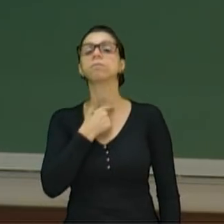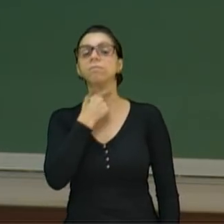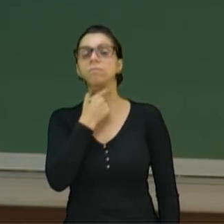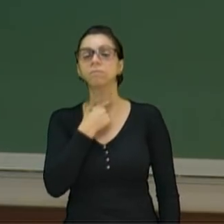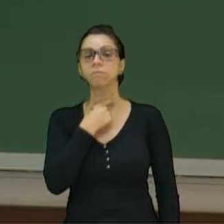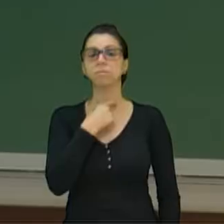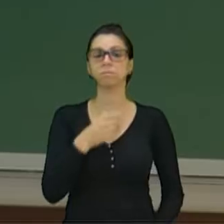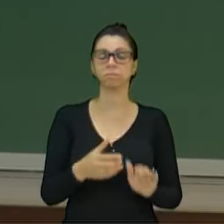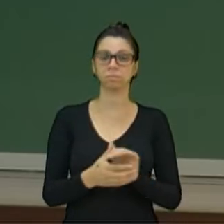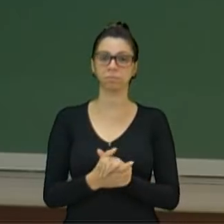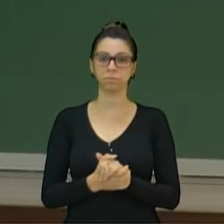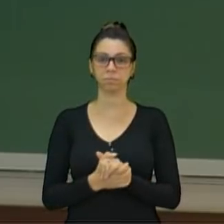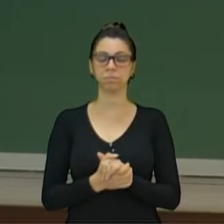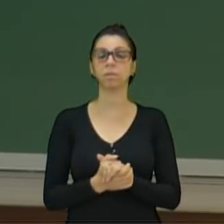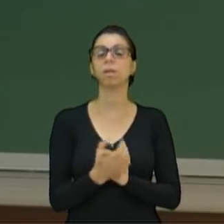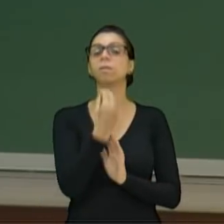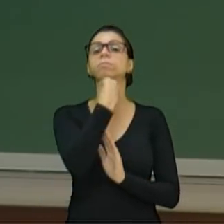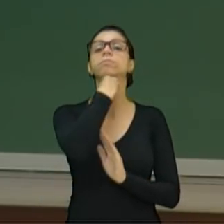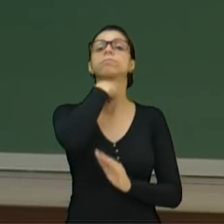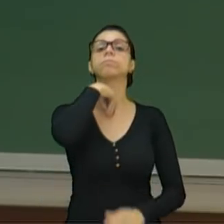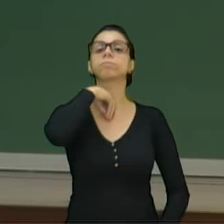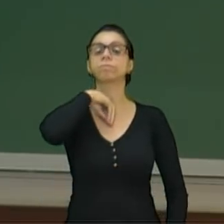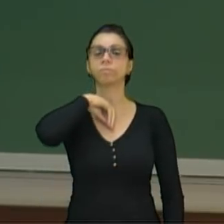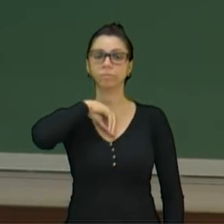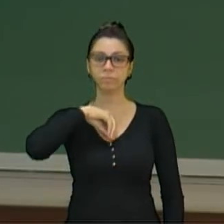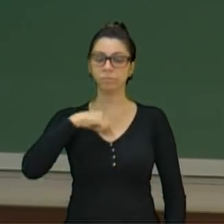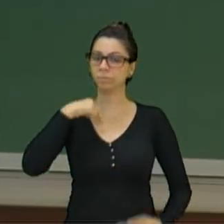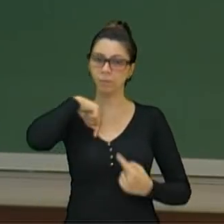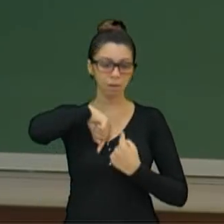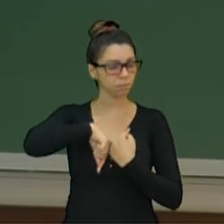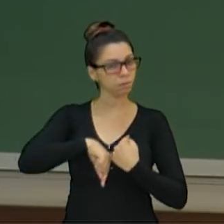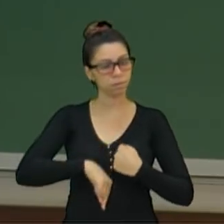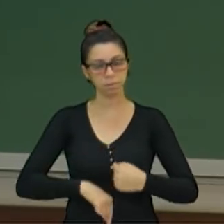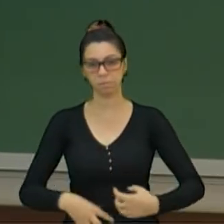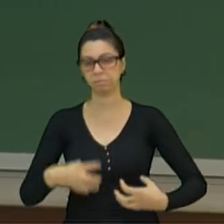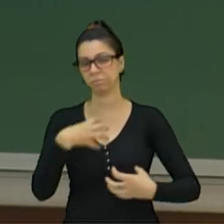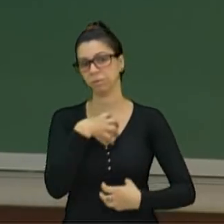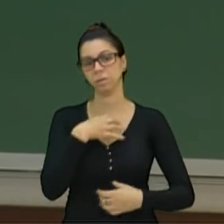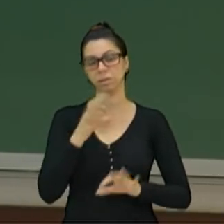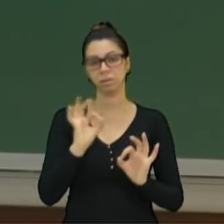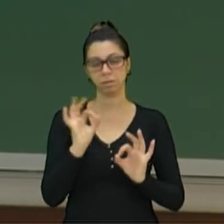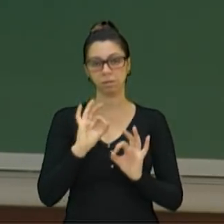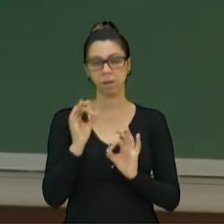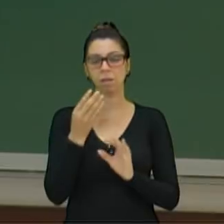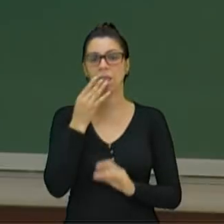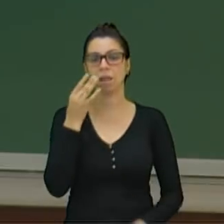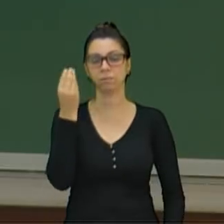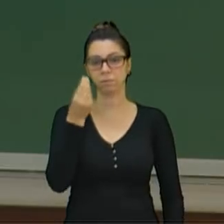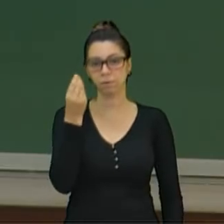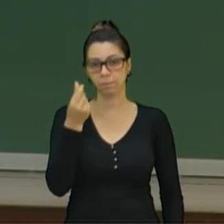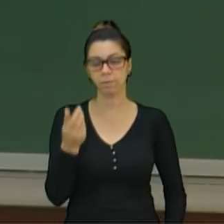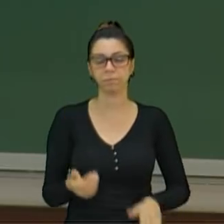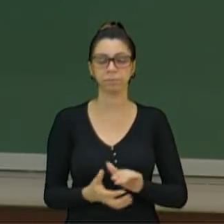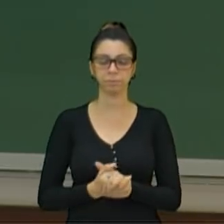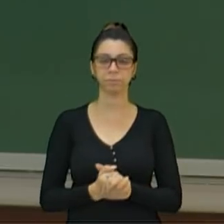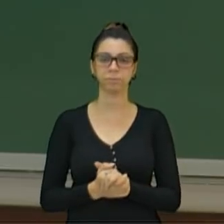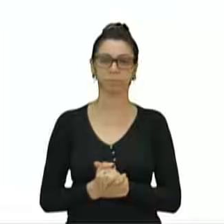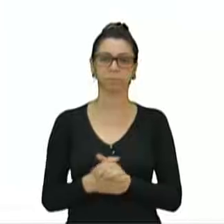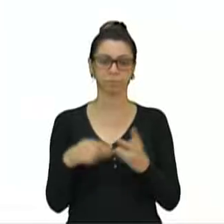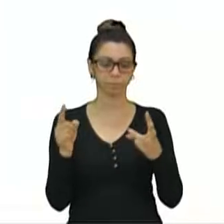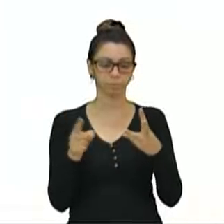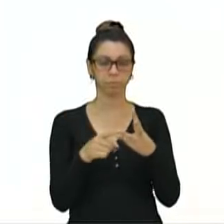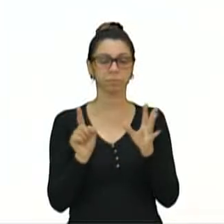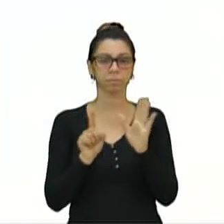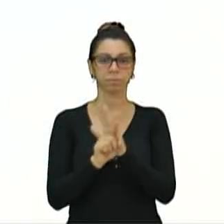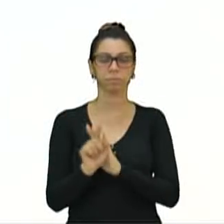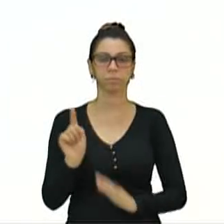epiglote, onde daí nós engolimos o alimento e aí não precisamos mais sentir os gostos. Vamos para o terceiro e último quiz de hoje. A